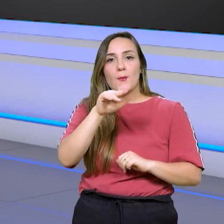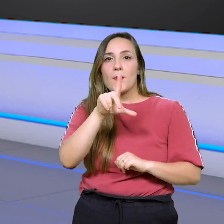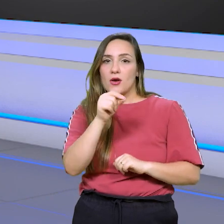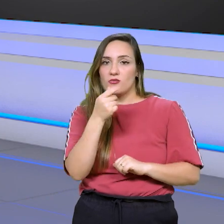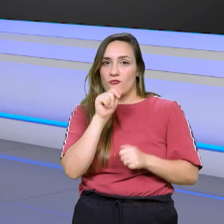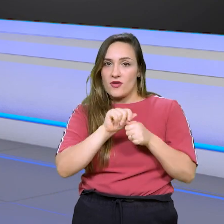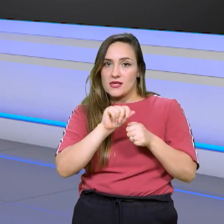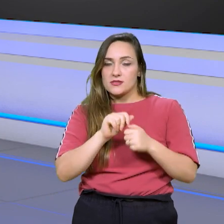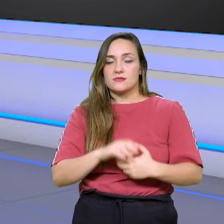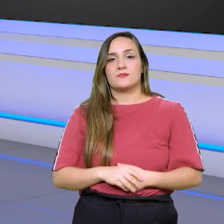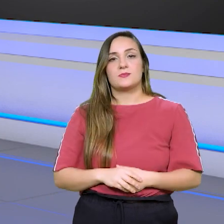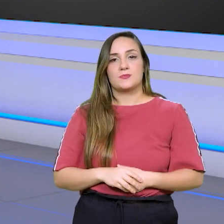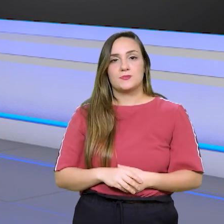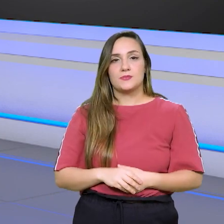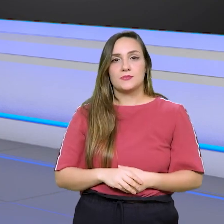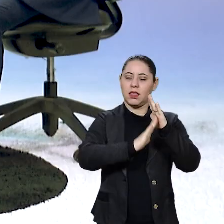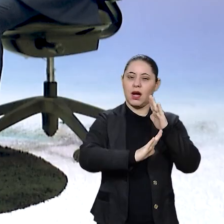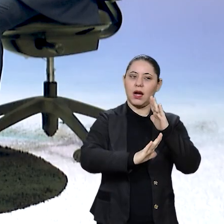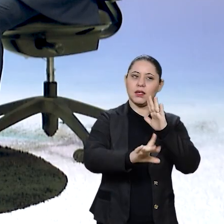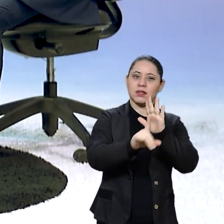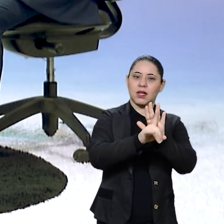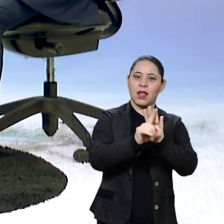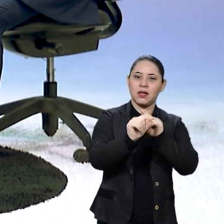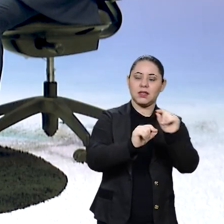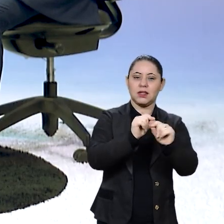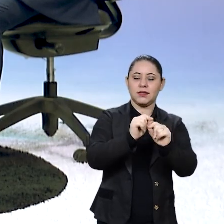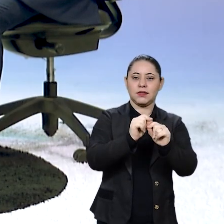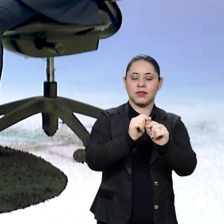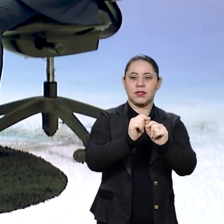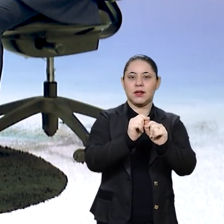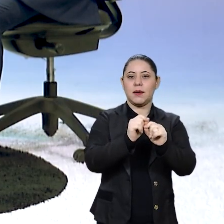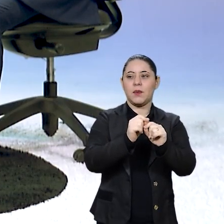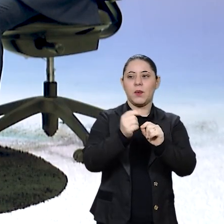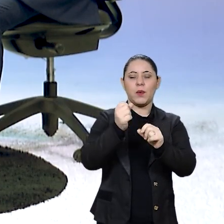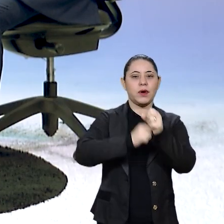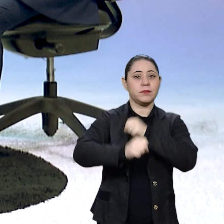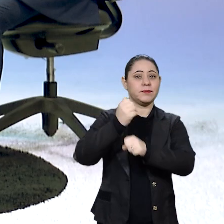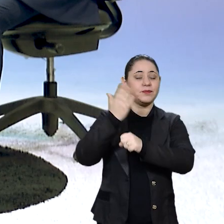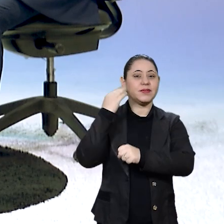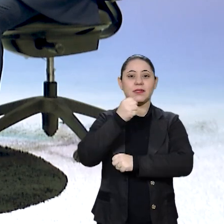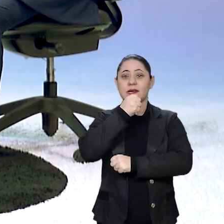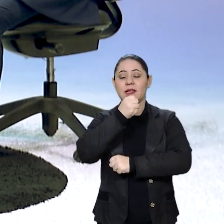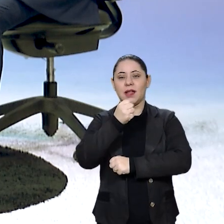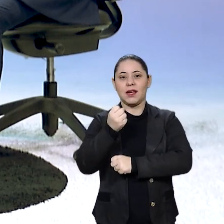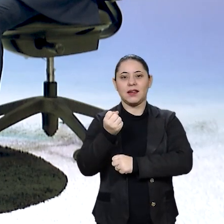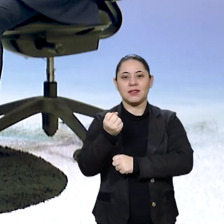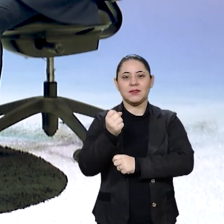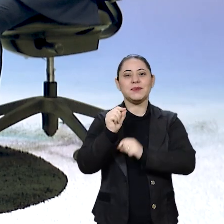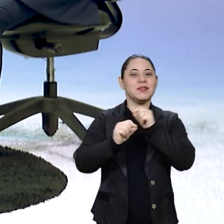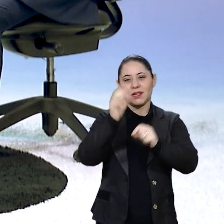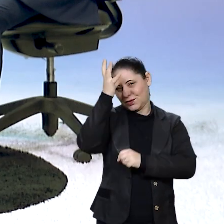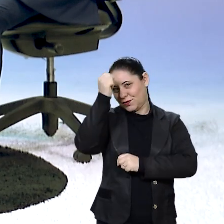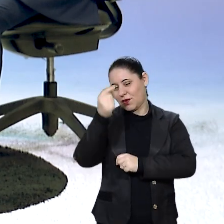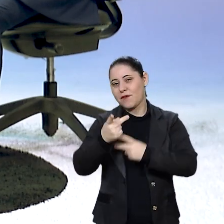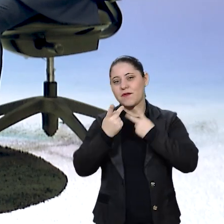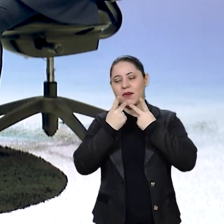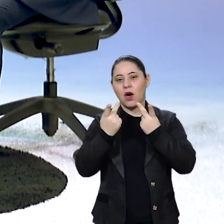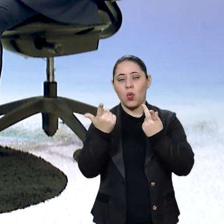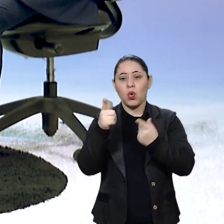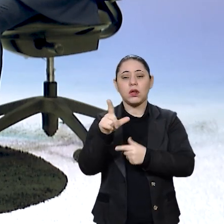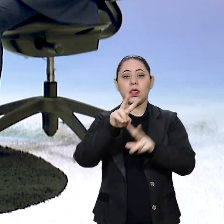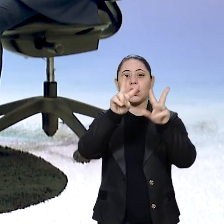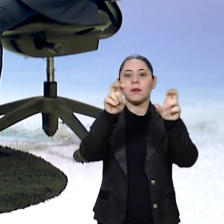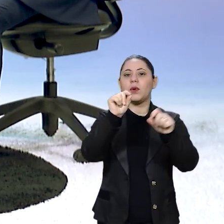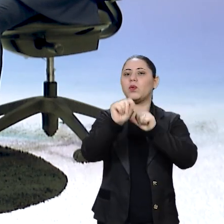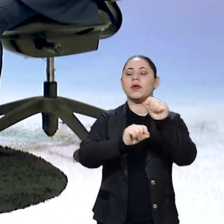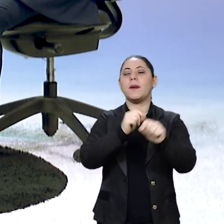pelo jornalista Paulo Radamés. O que essa PEC da Anistia tem como argumentos para quem a apresentou